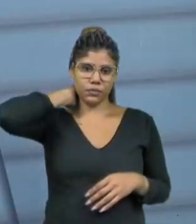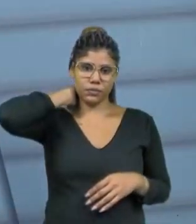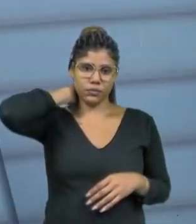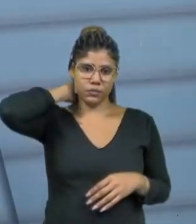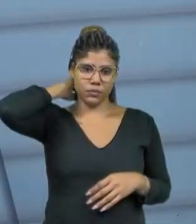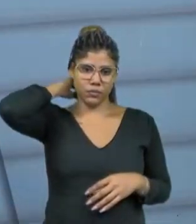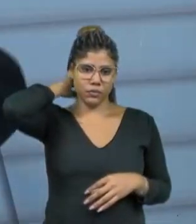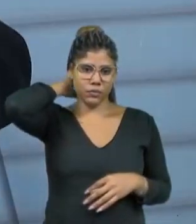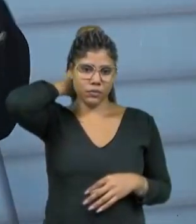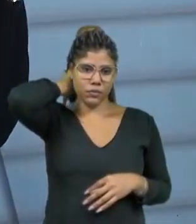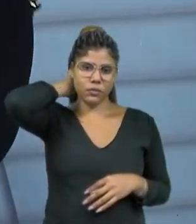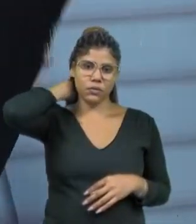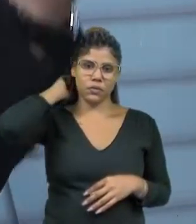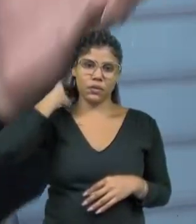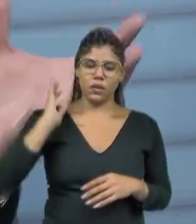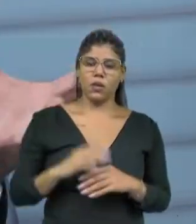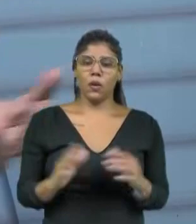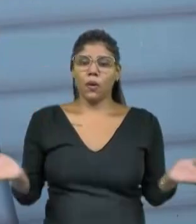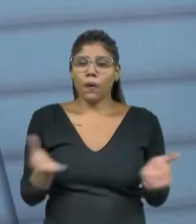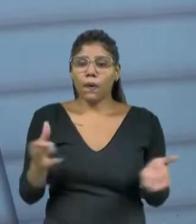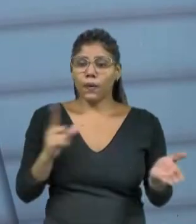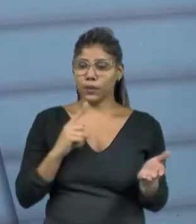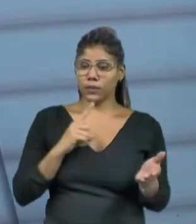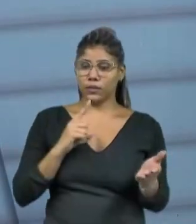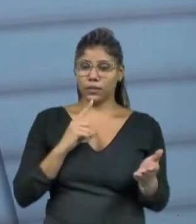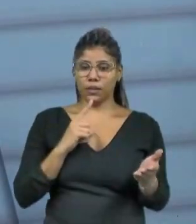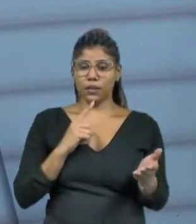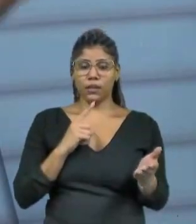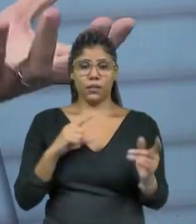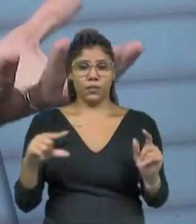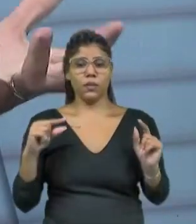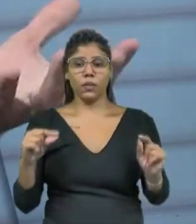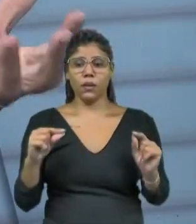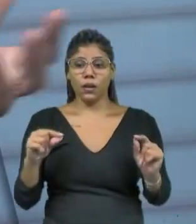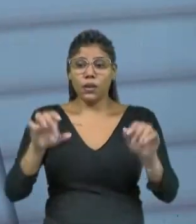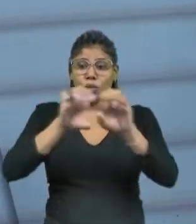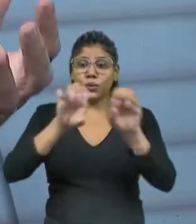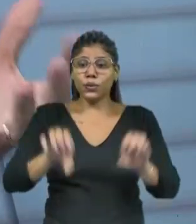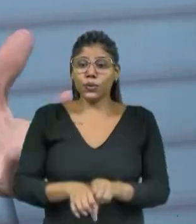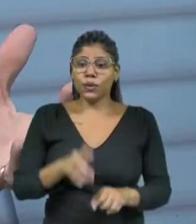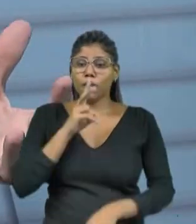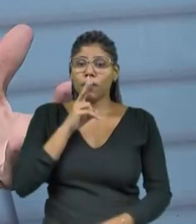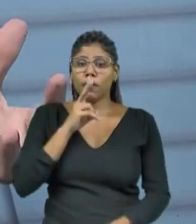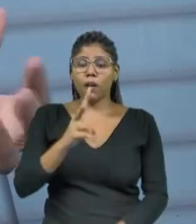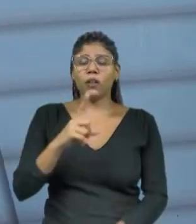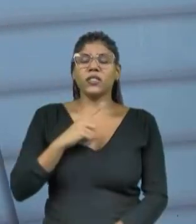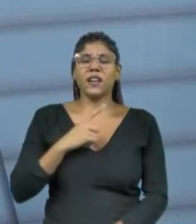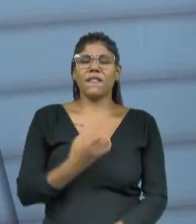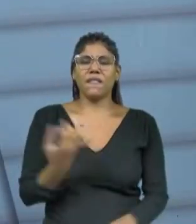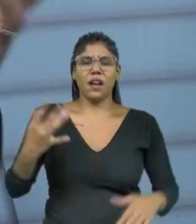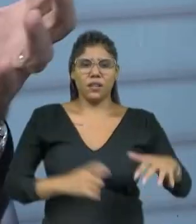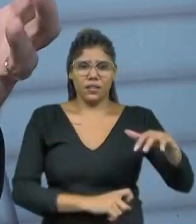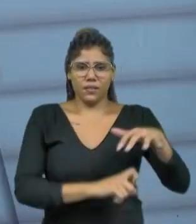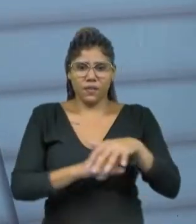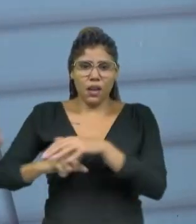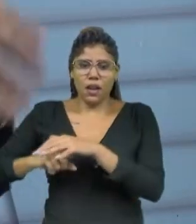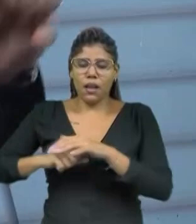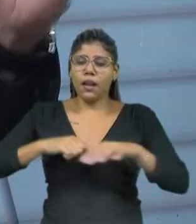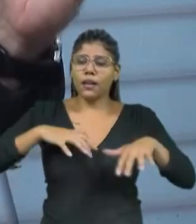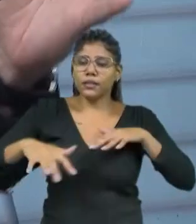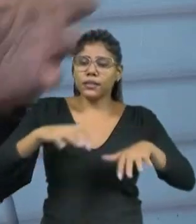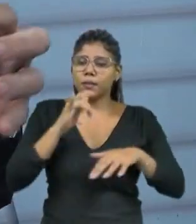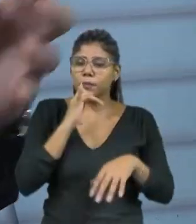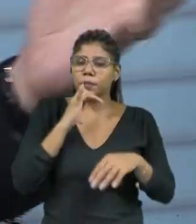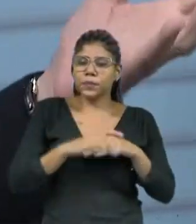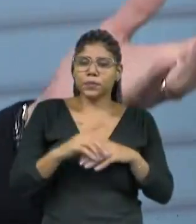é totalmente diferente. Hoje é uma estrutura, isso. Né? E que existem outras feiras, outras ações, né? Por exemplo,